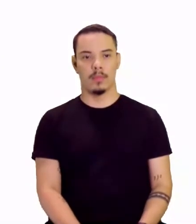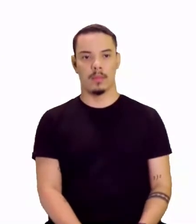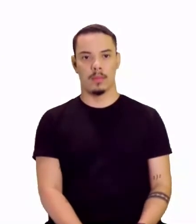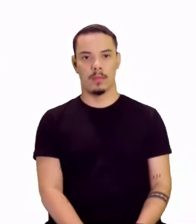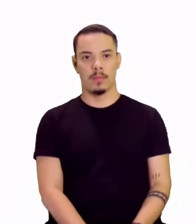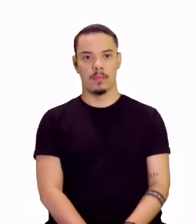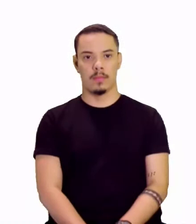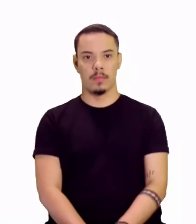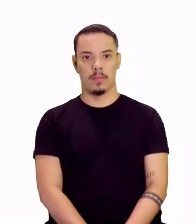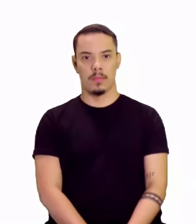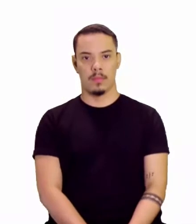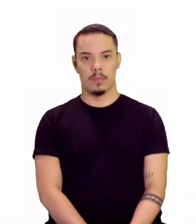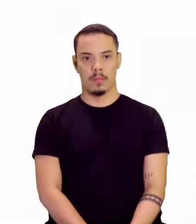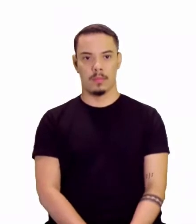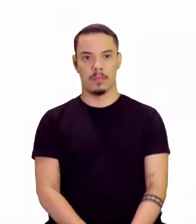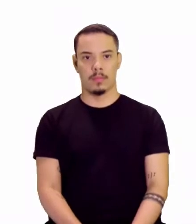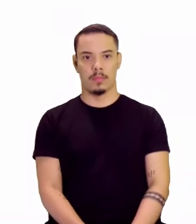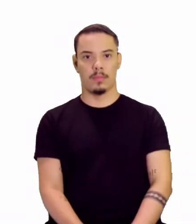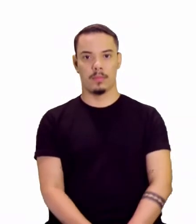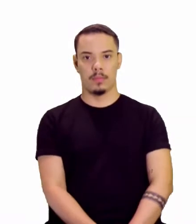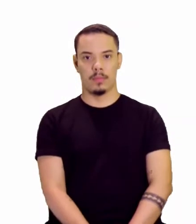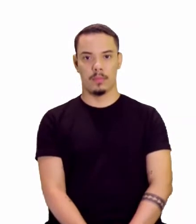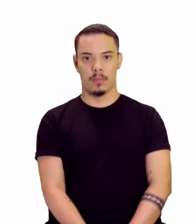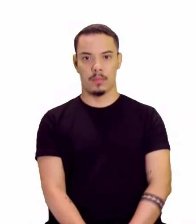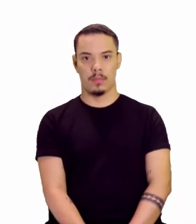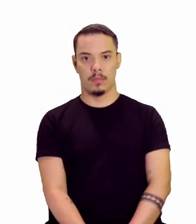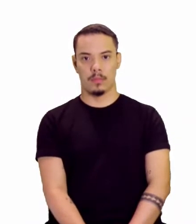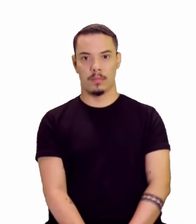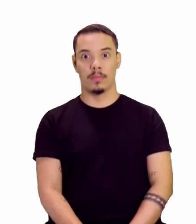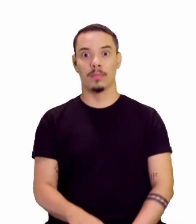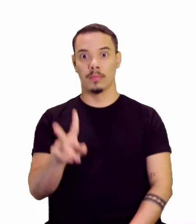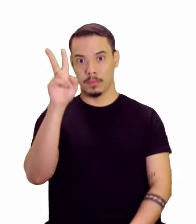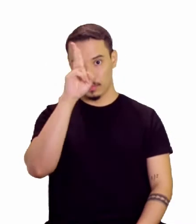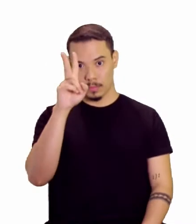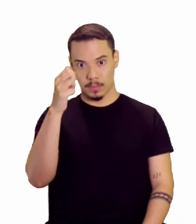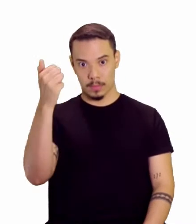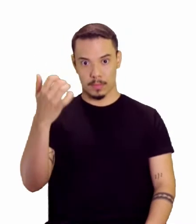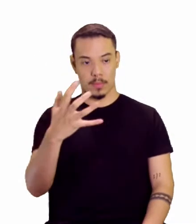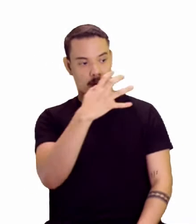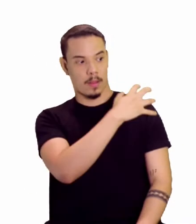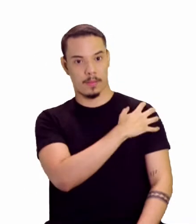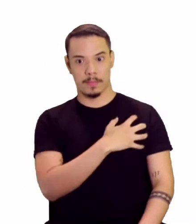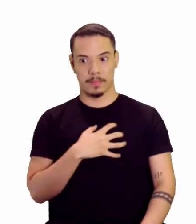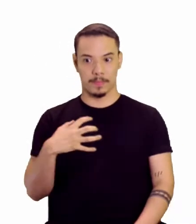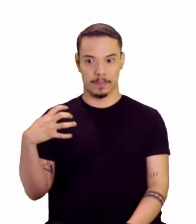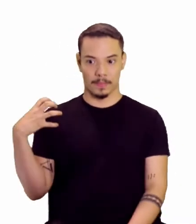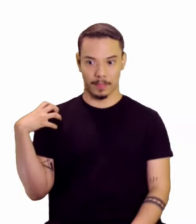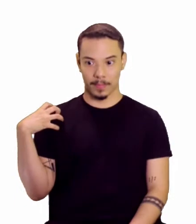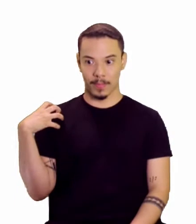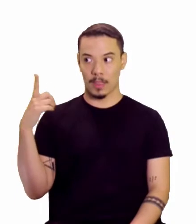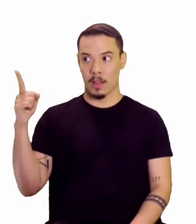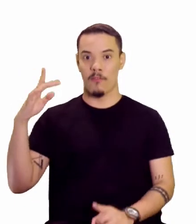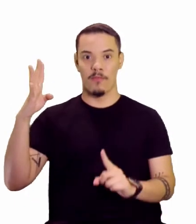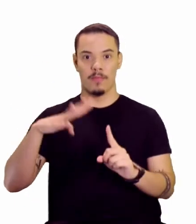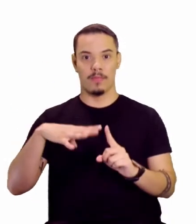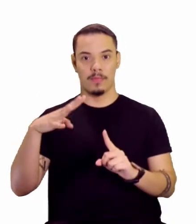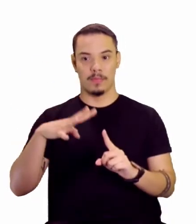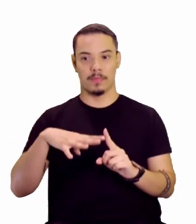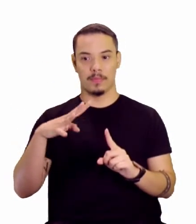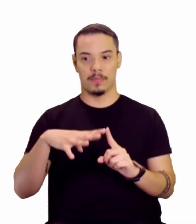só. Olha, Aristóteles, né? Olha, ó, fã do Aristóteles aqui, professor Décio.